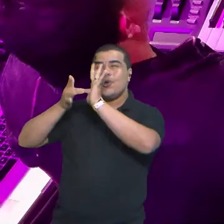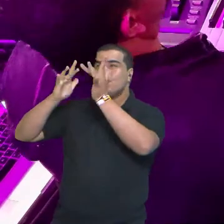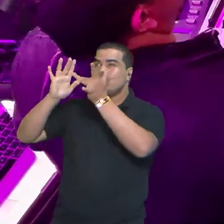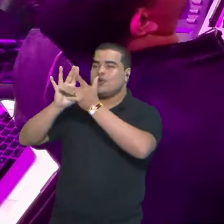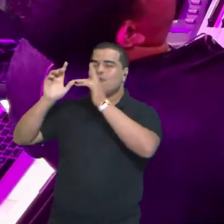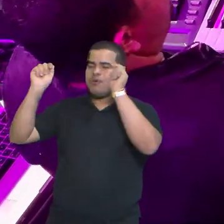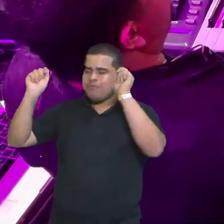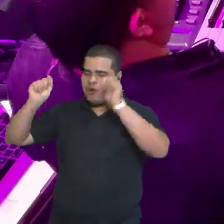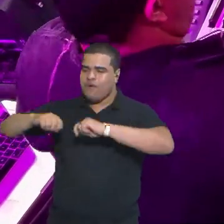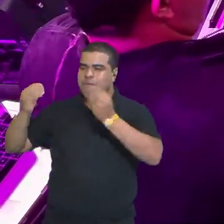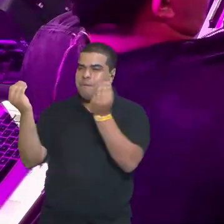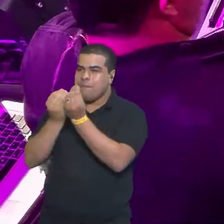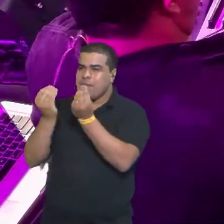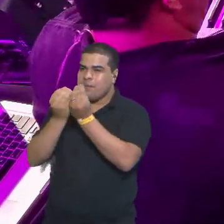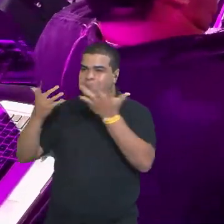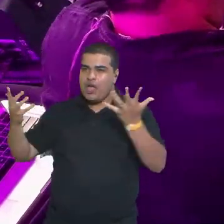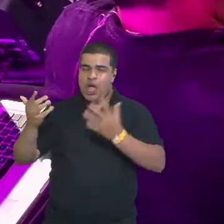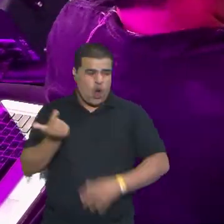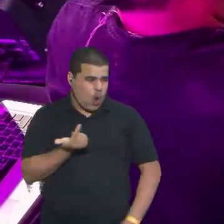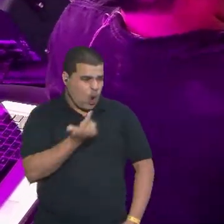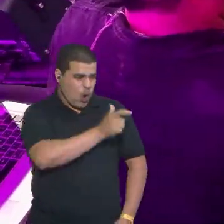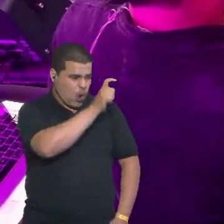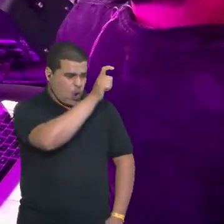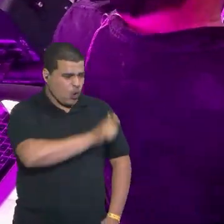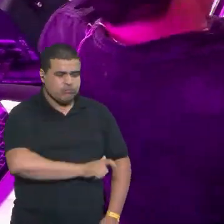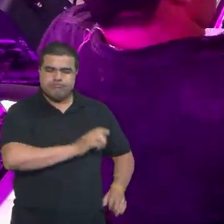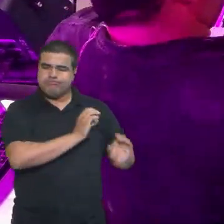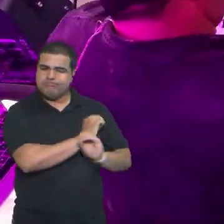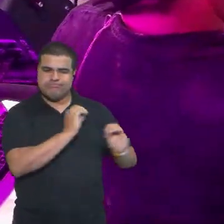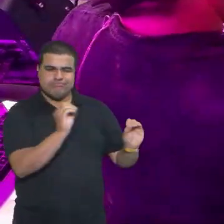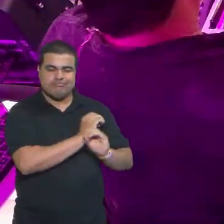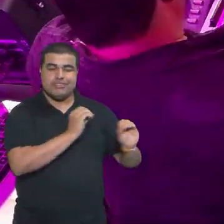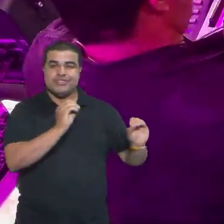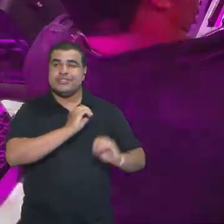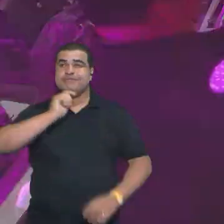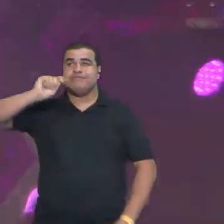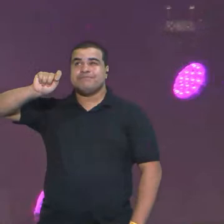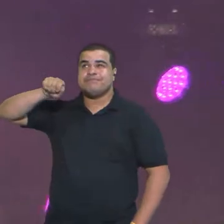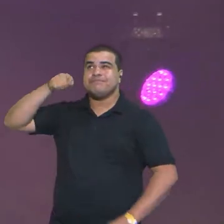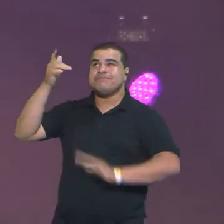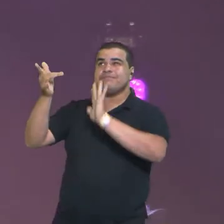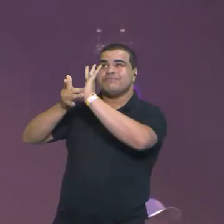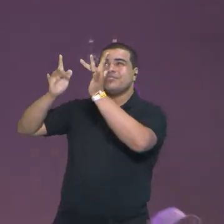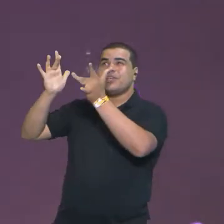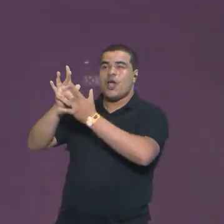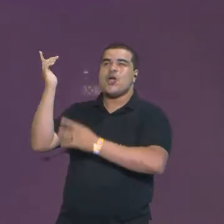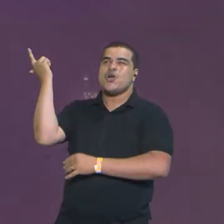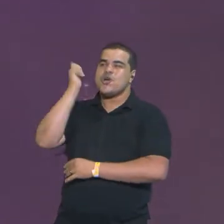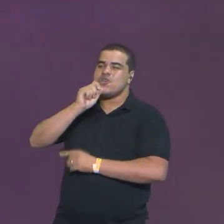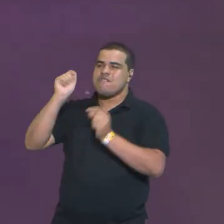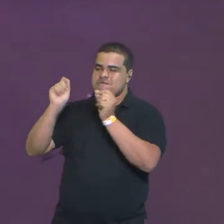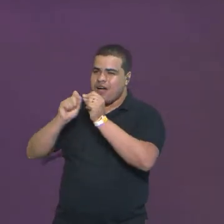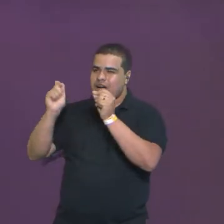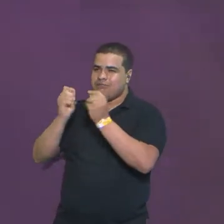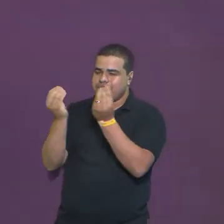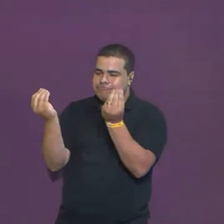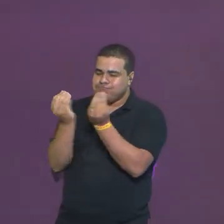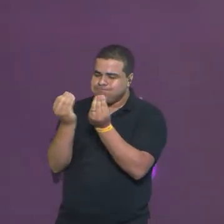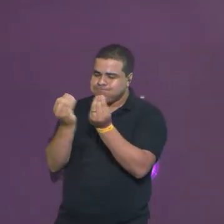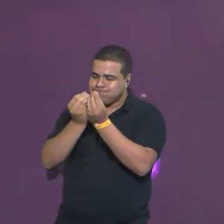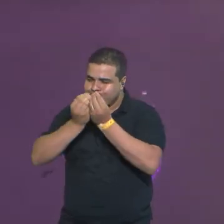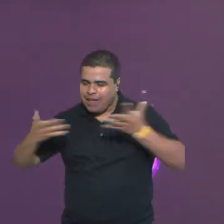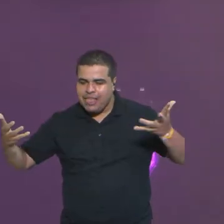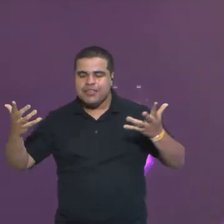mestre não há outro que possa fazer aquilo que só o teu nome tem tudo poder eu